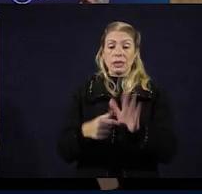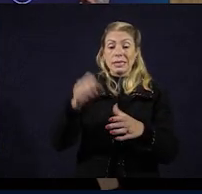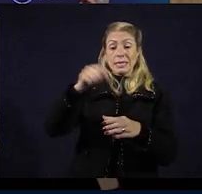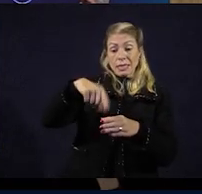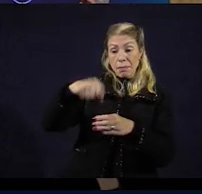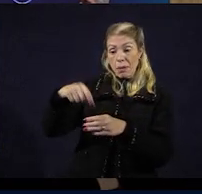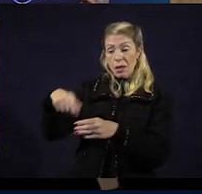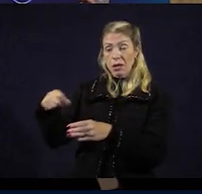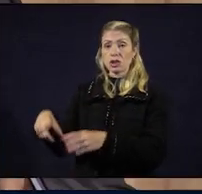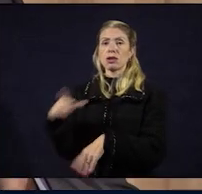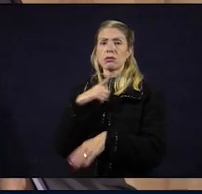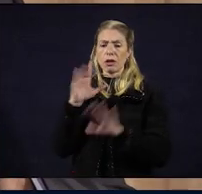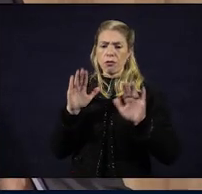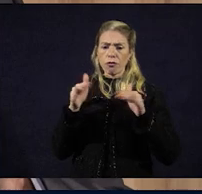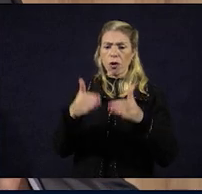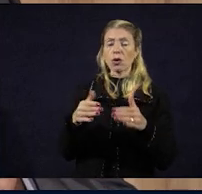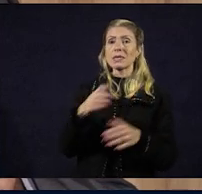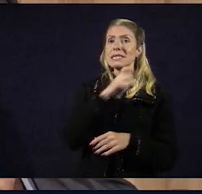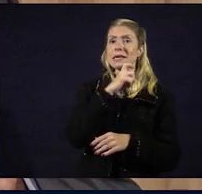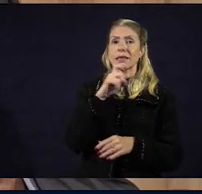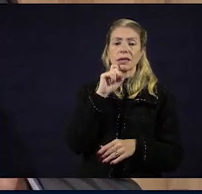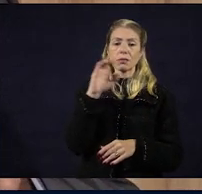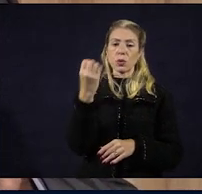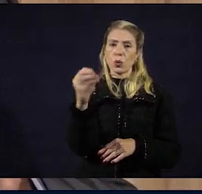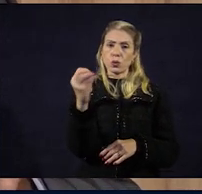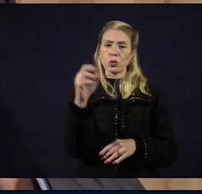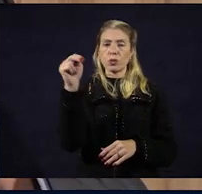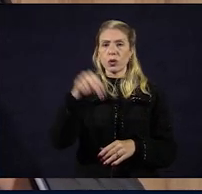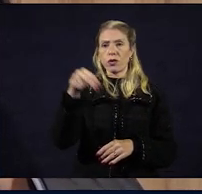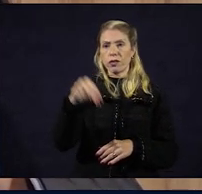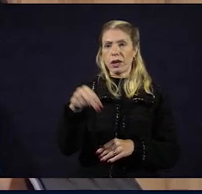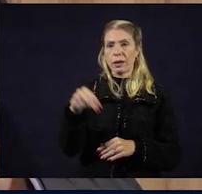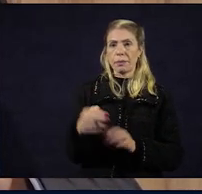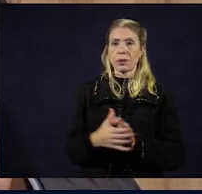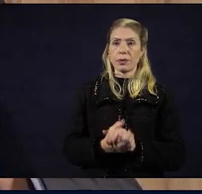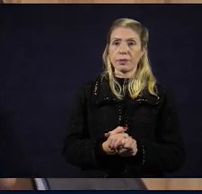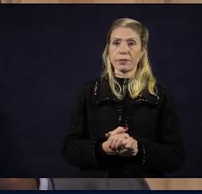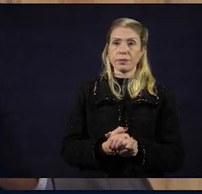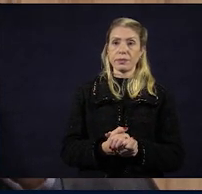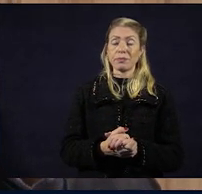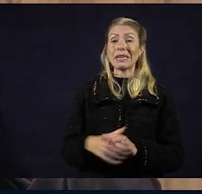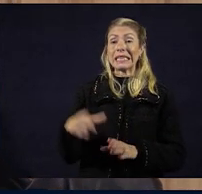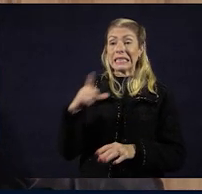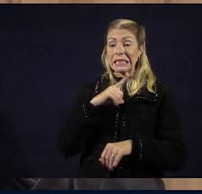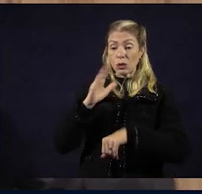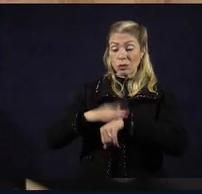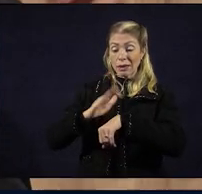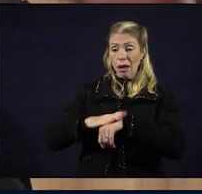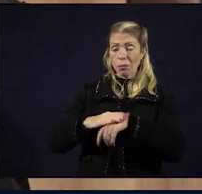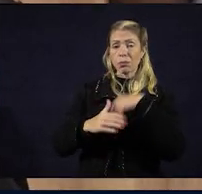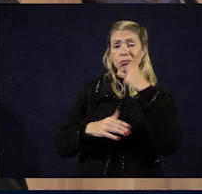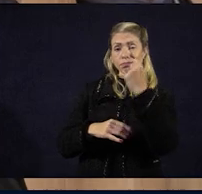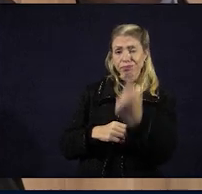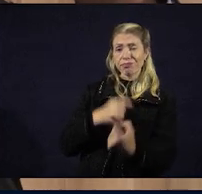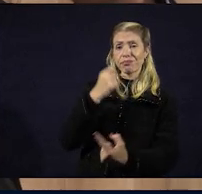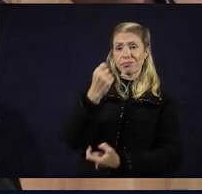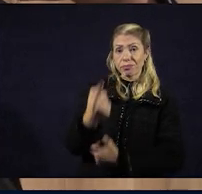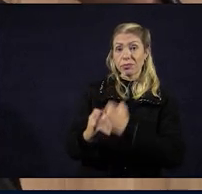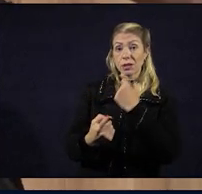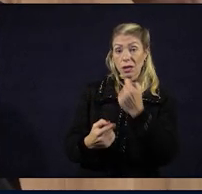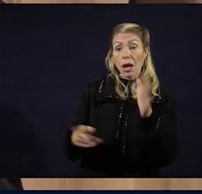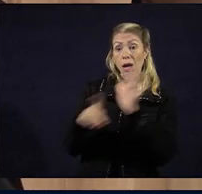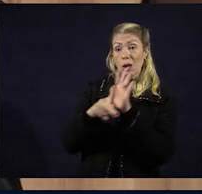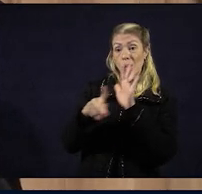muito focado no mês de setembro outubro de Novembro Então você tem uma sazonalidade que o